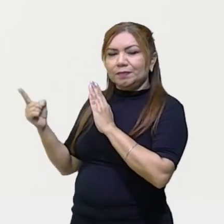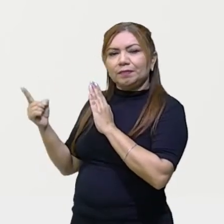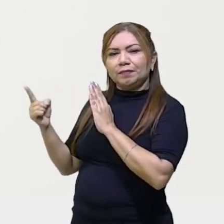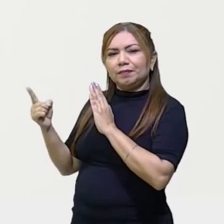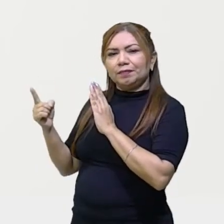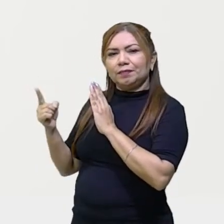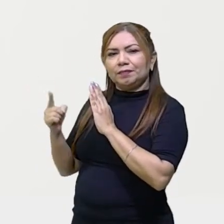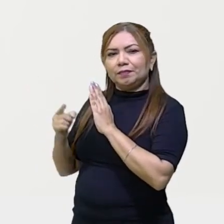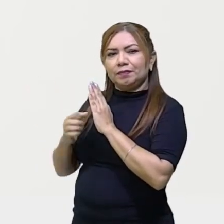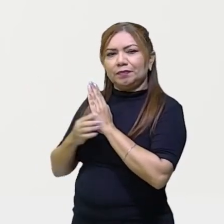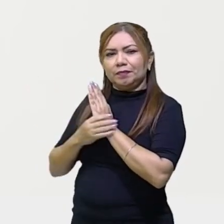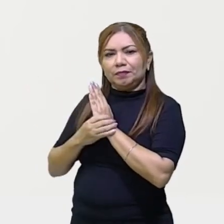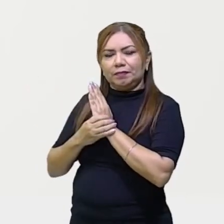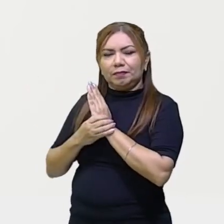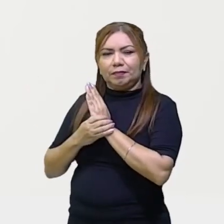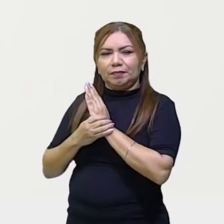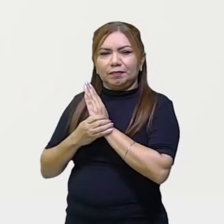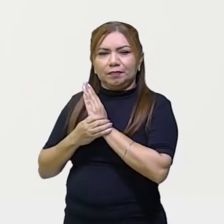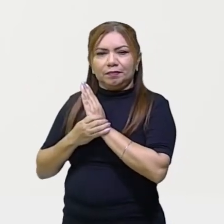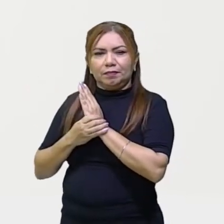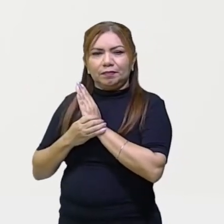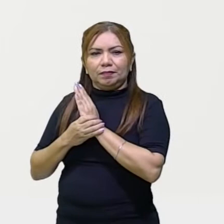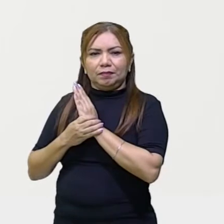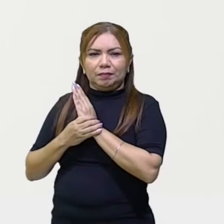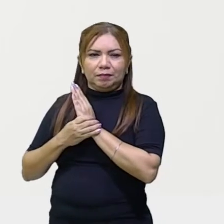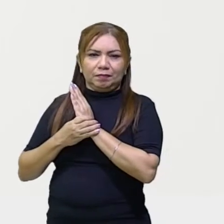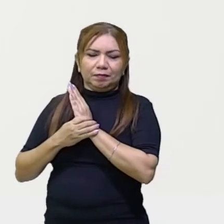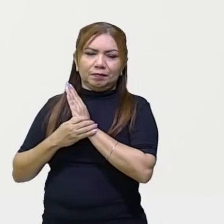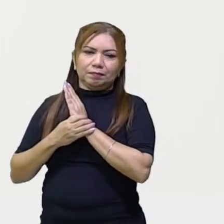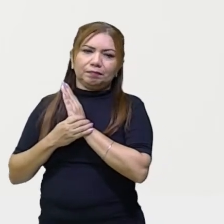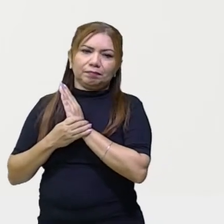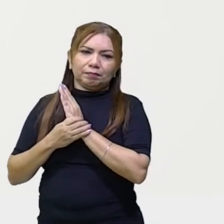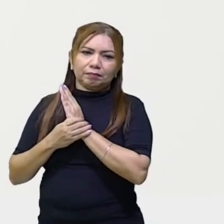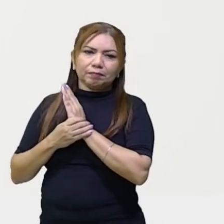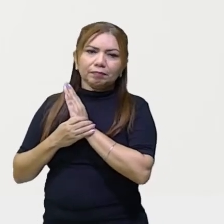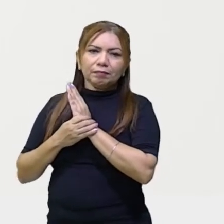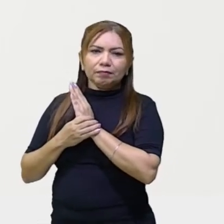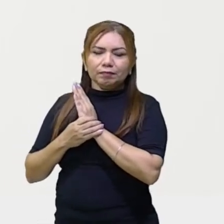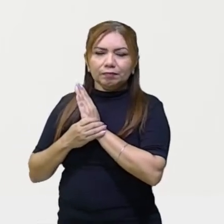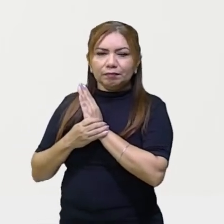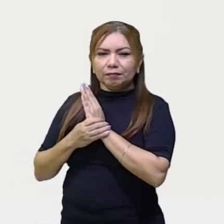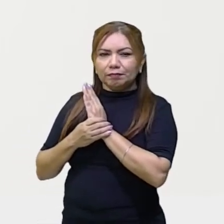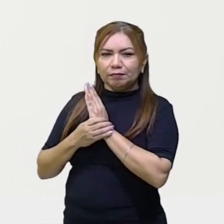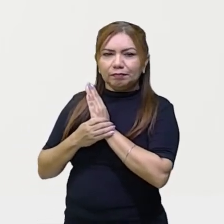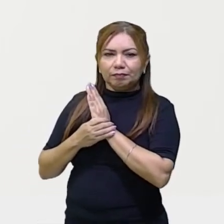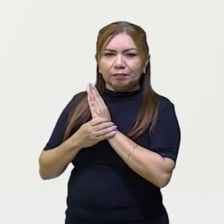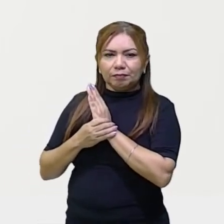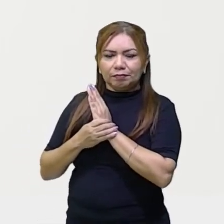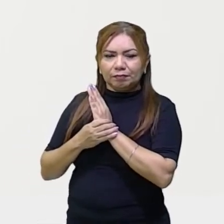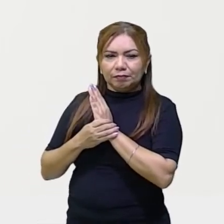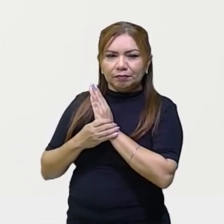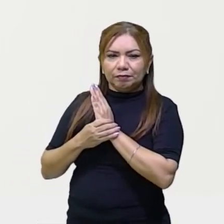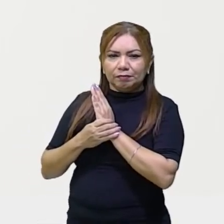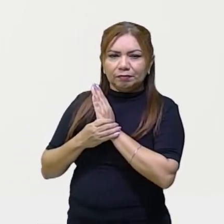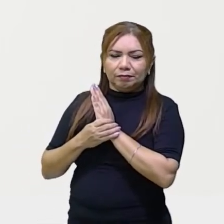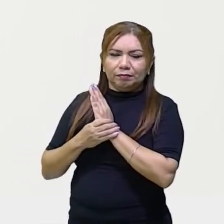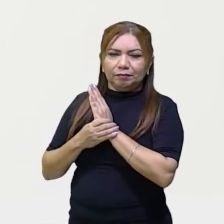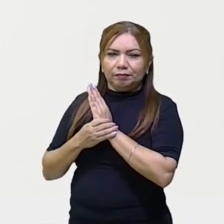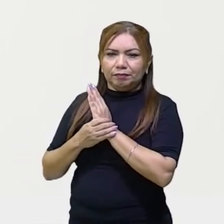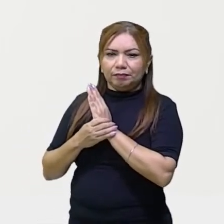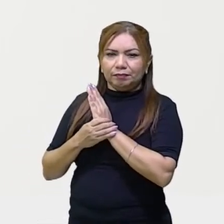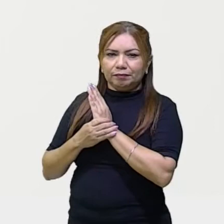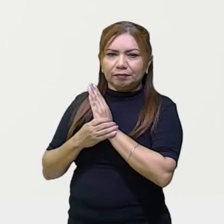você os vértices Beleza então se eu tenho aí Faces